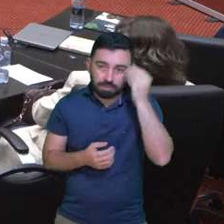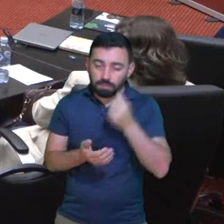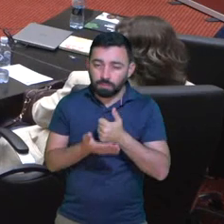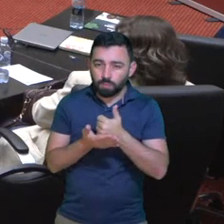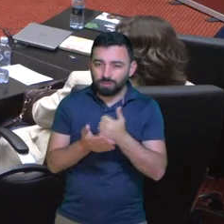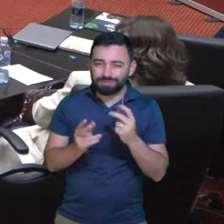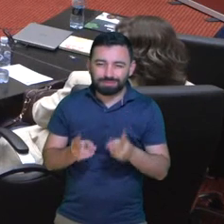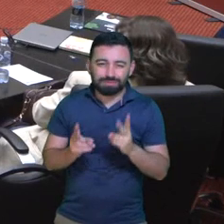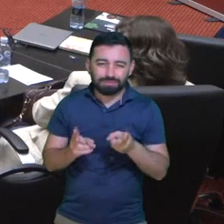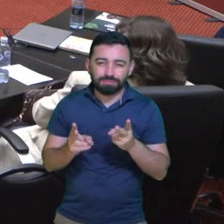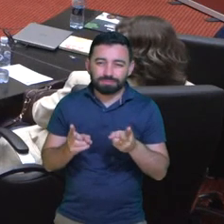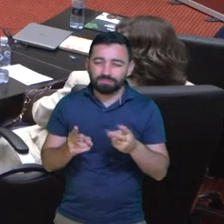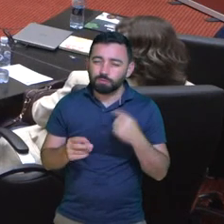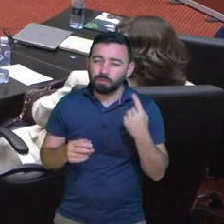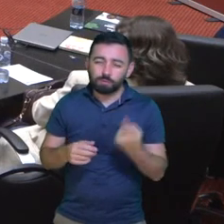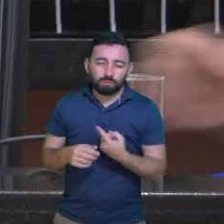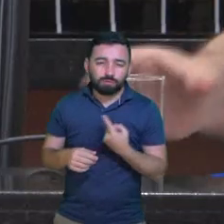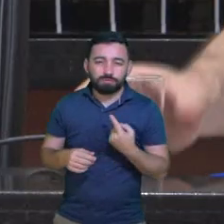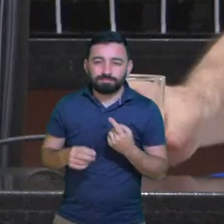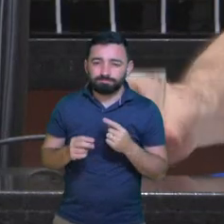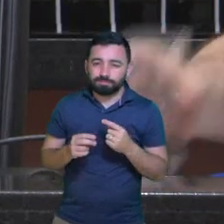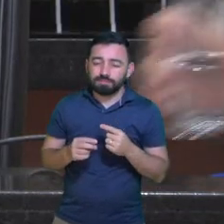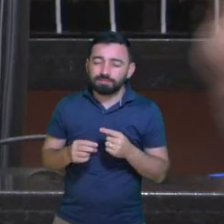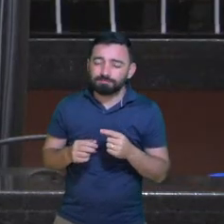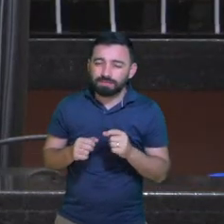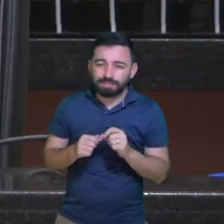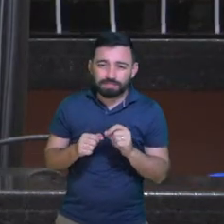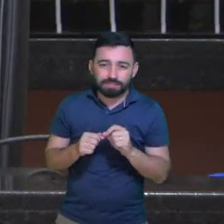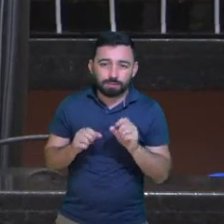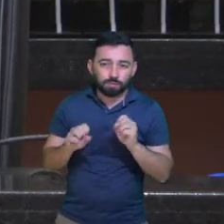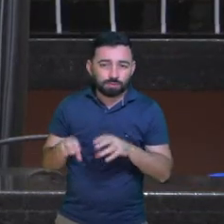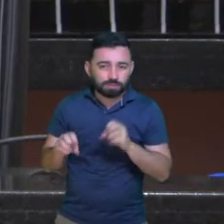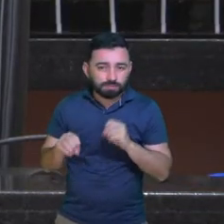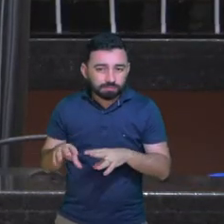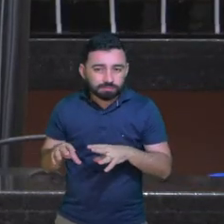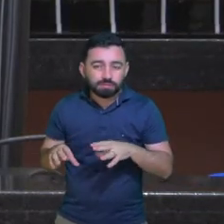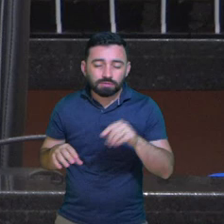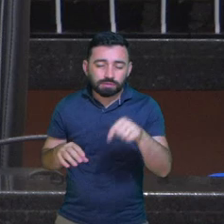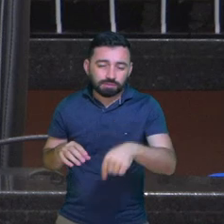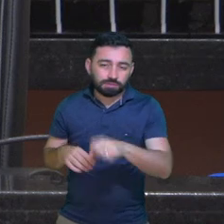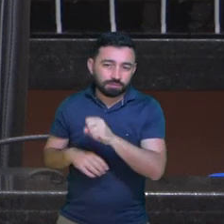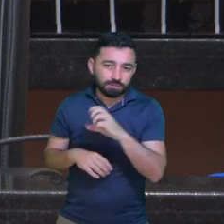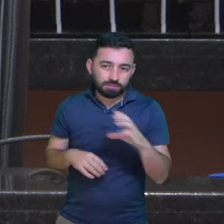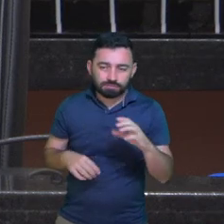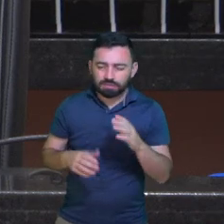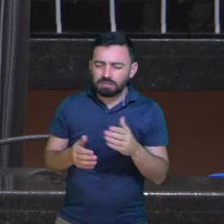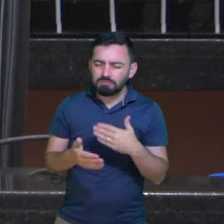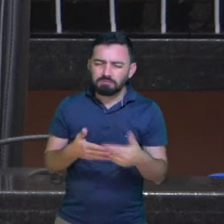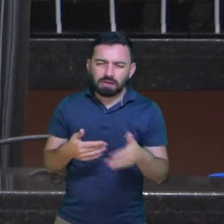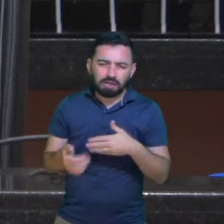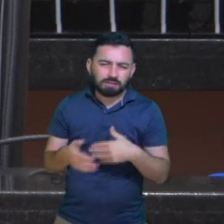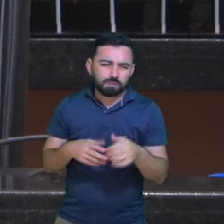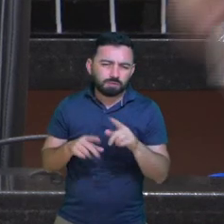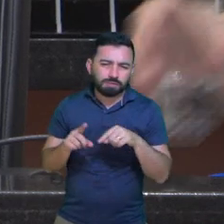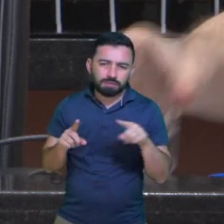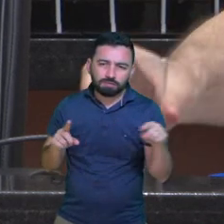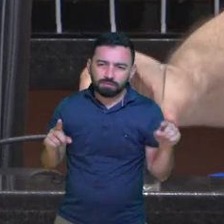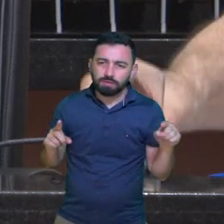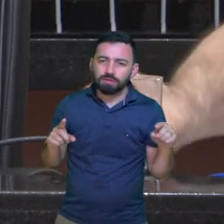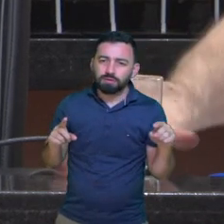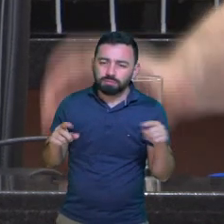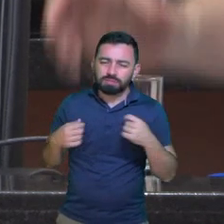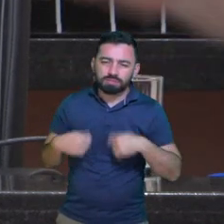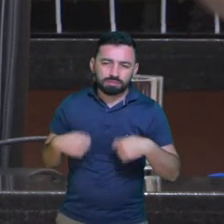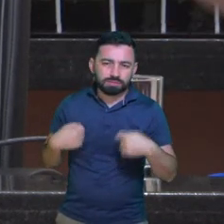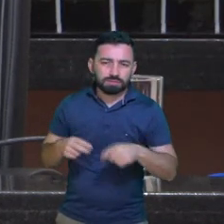nós aqui que fizemos a educação de Santa Catarina independente do nível eh eu acho que precisamos cada vez